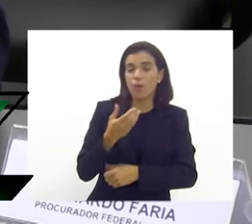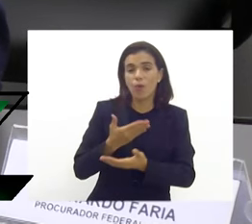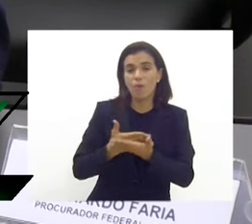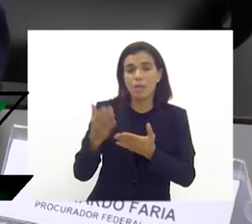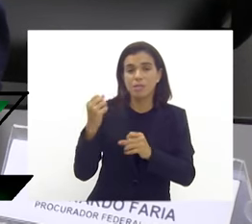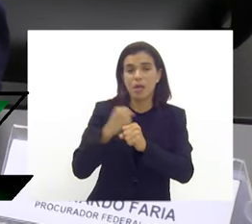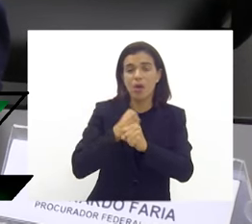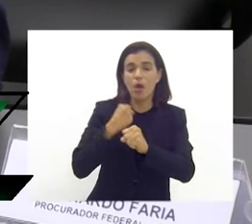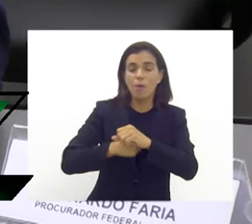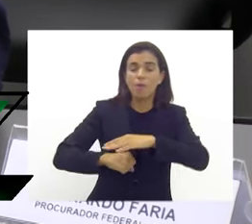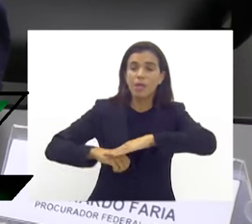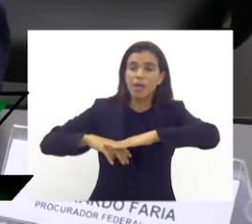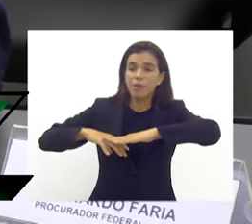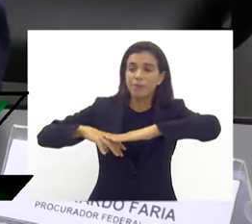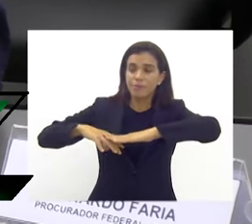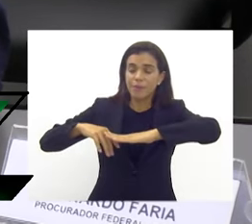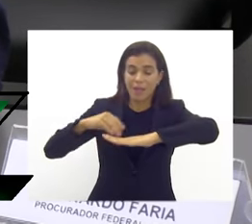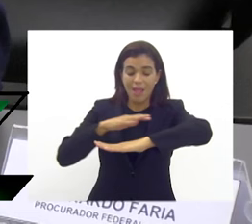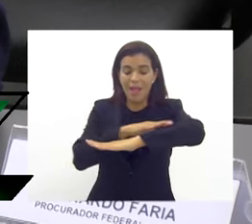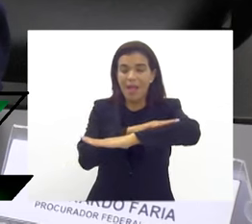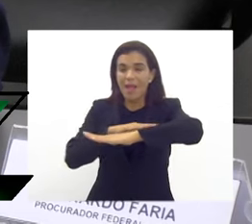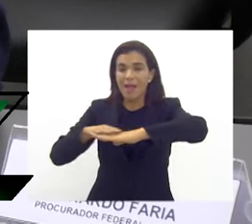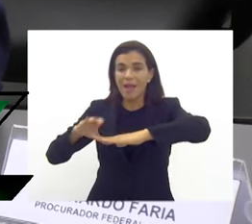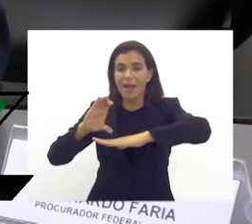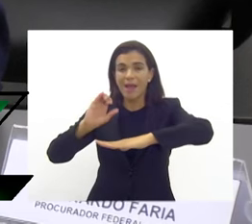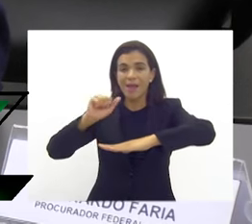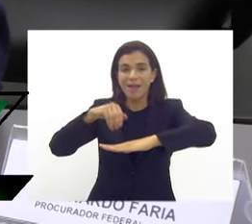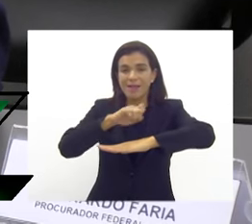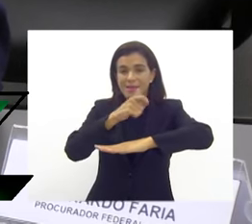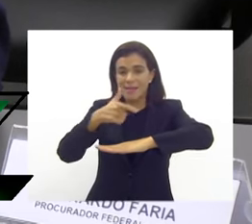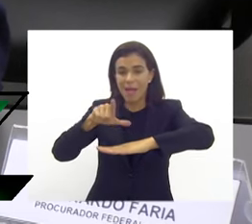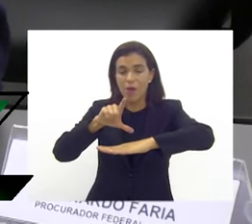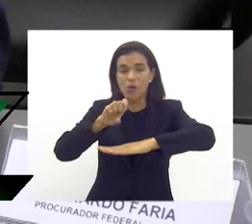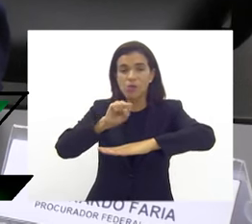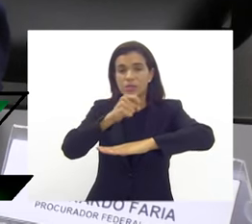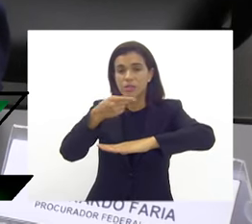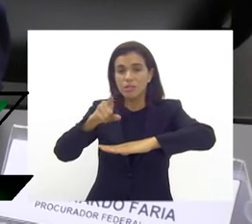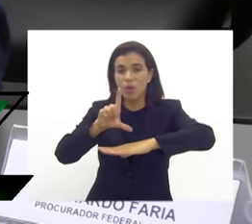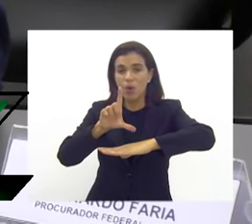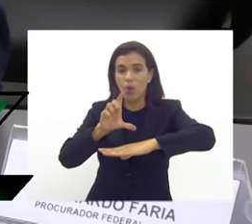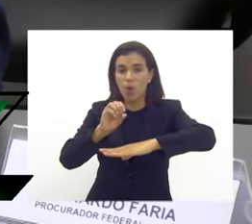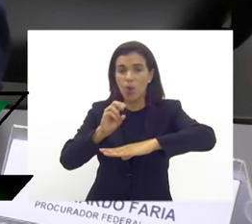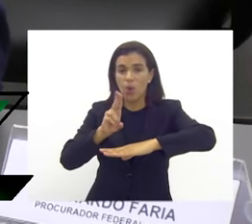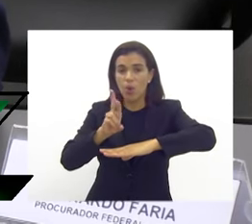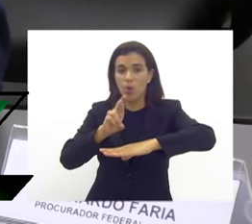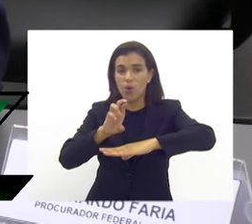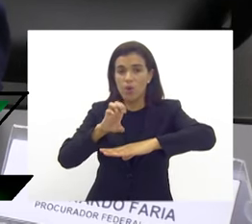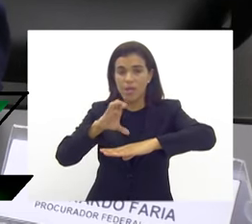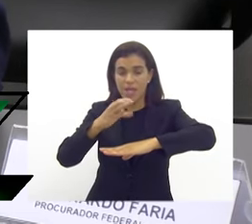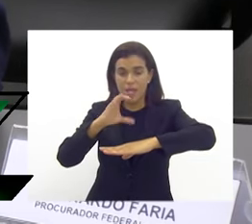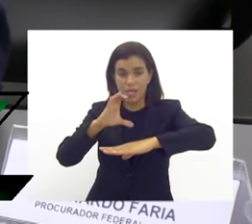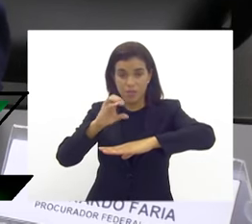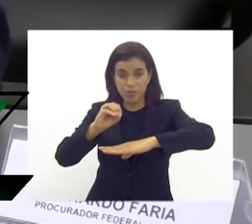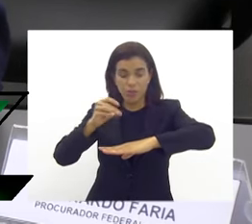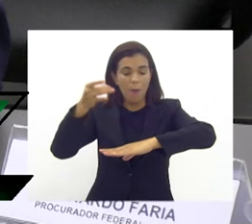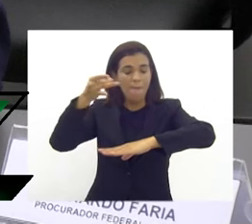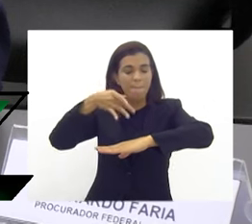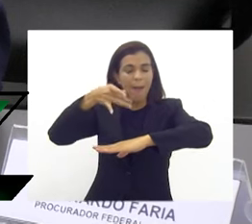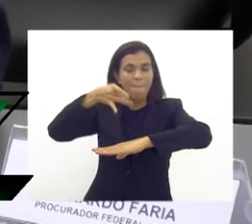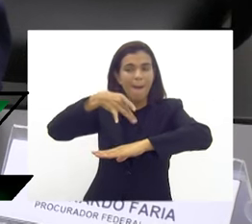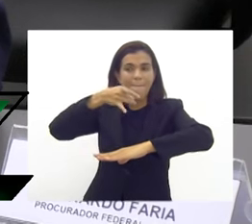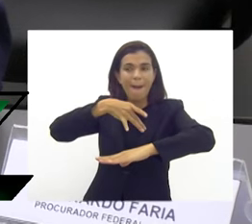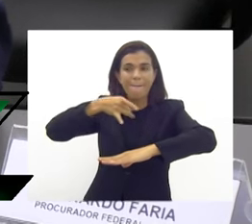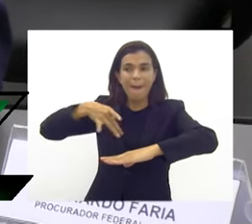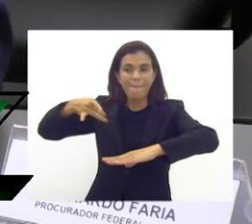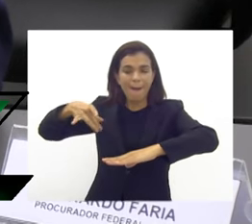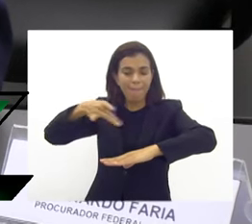de dragagem do canal de São Lourenço que é uma das piores áreas de concentração de embarcações abandonadas Exatamente